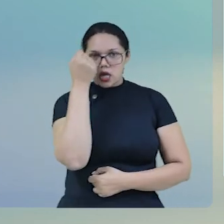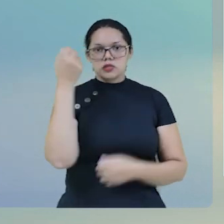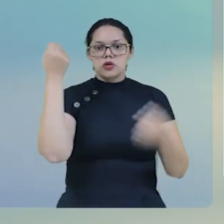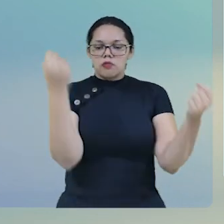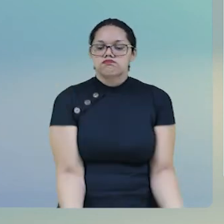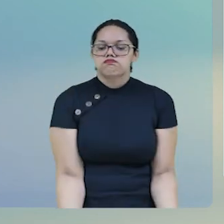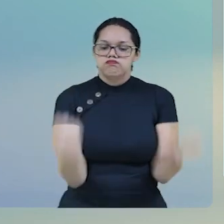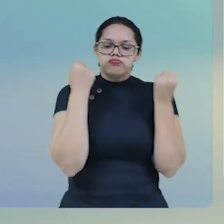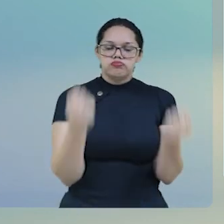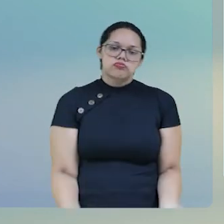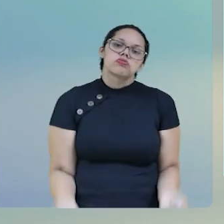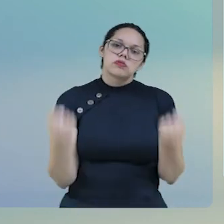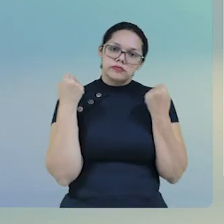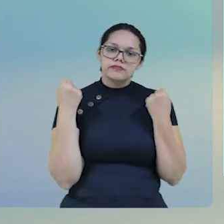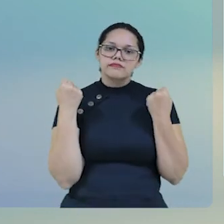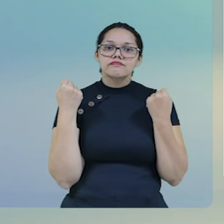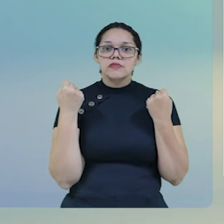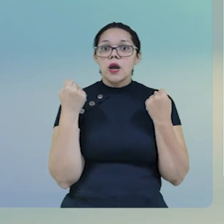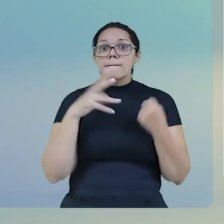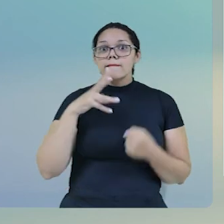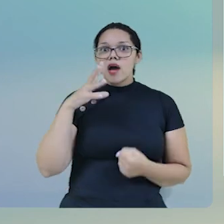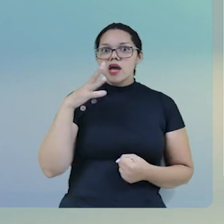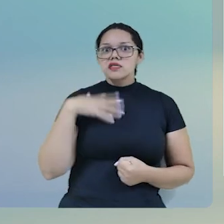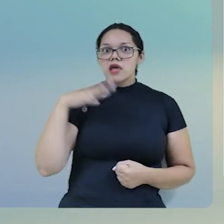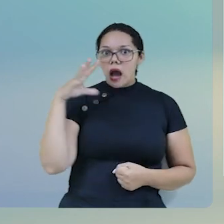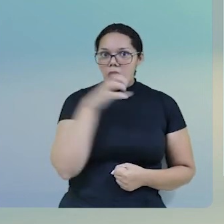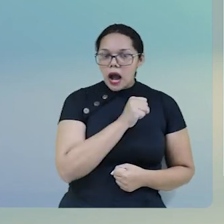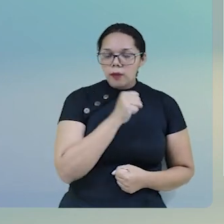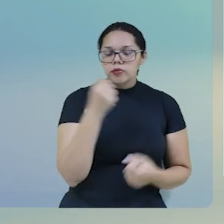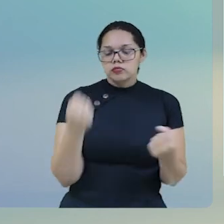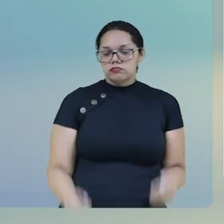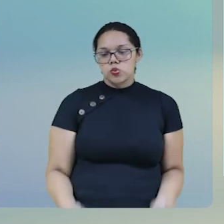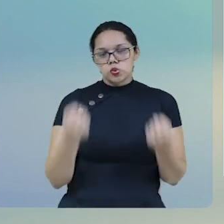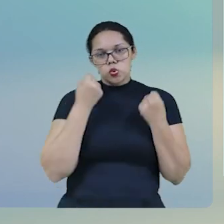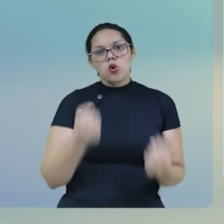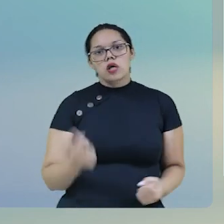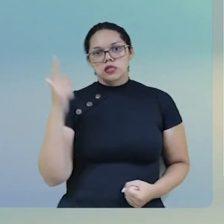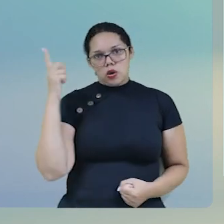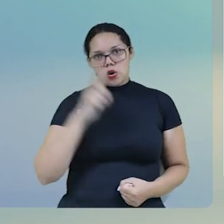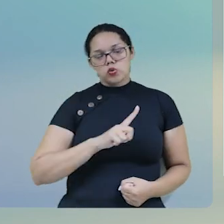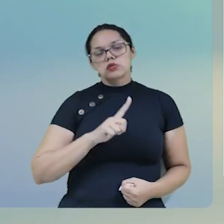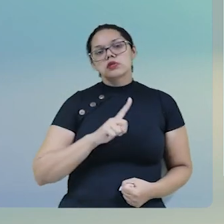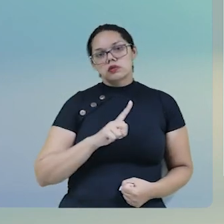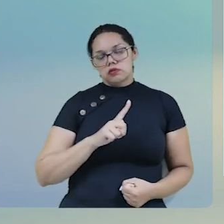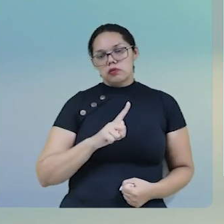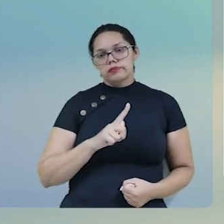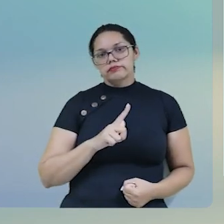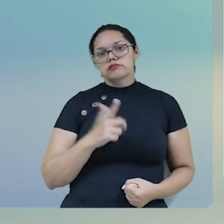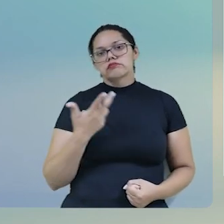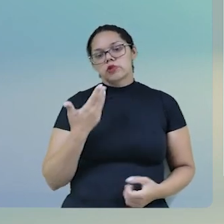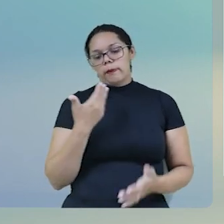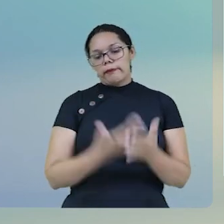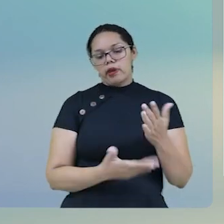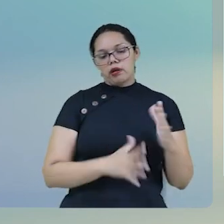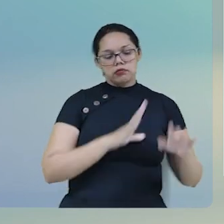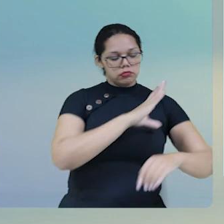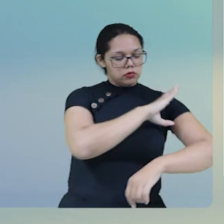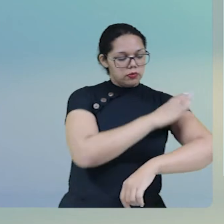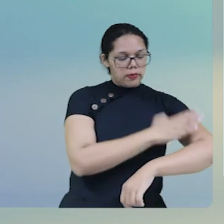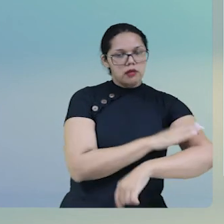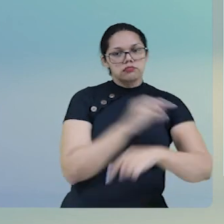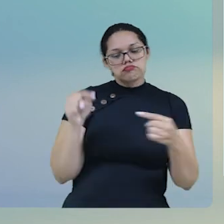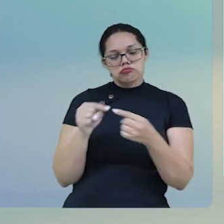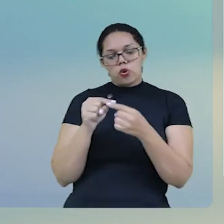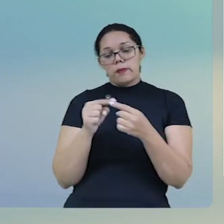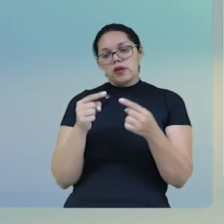Mais rápido eu vou ter na musculação. Perda de massa, perda de força, relaciona-se diretamente com a